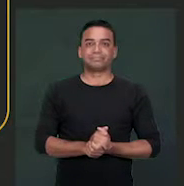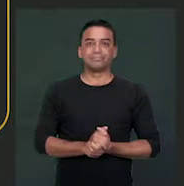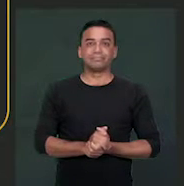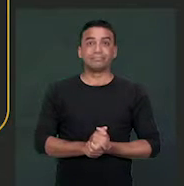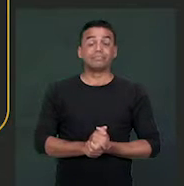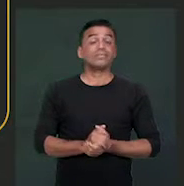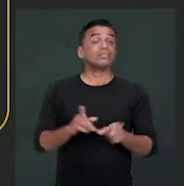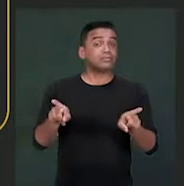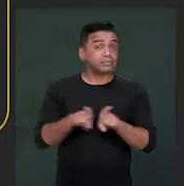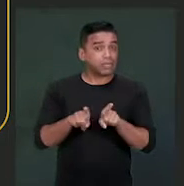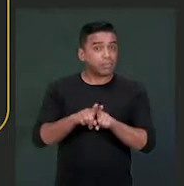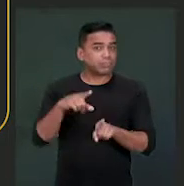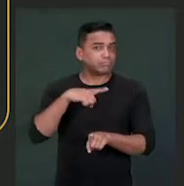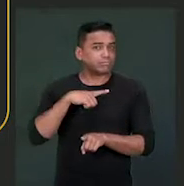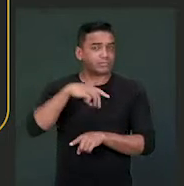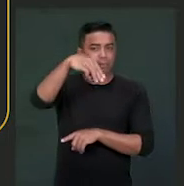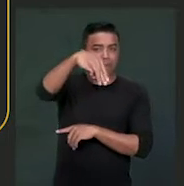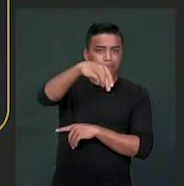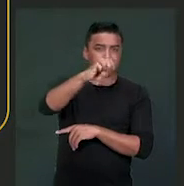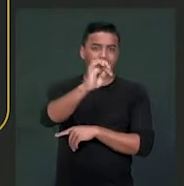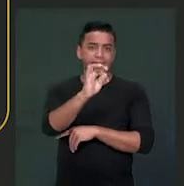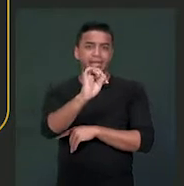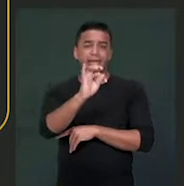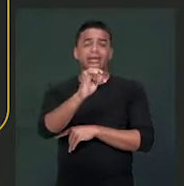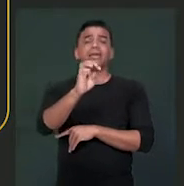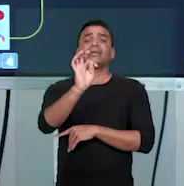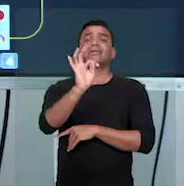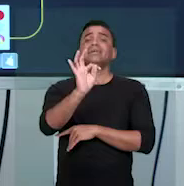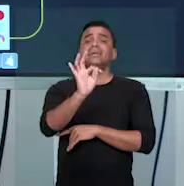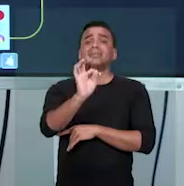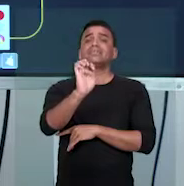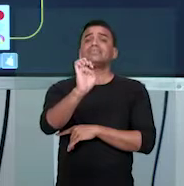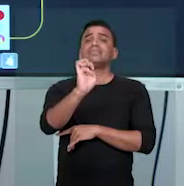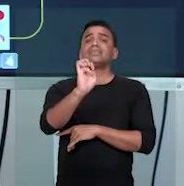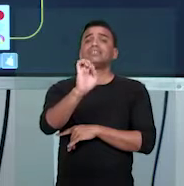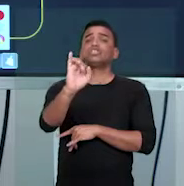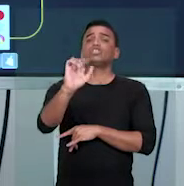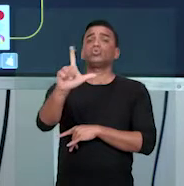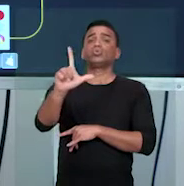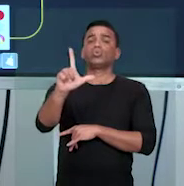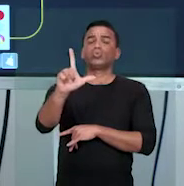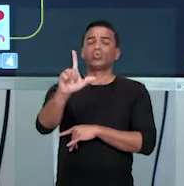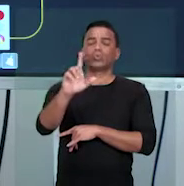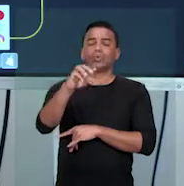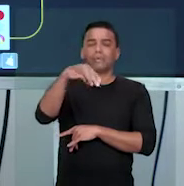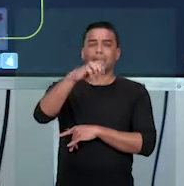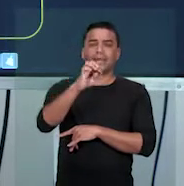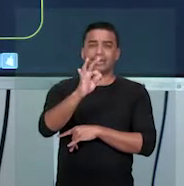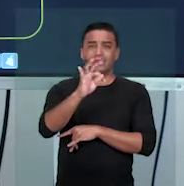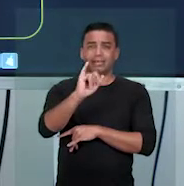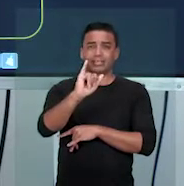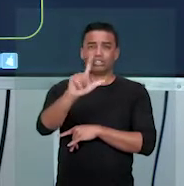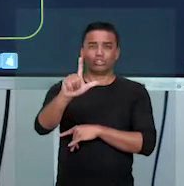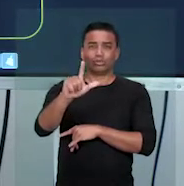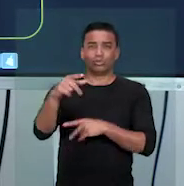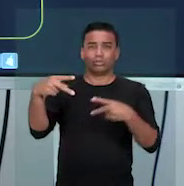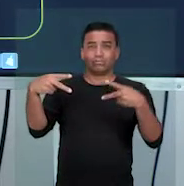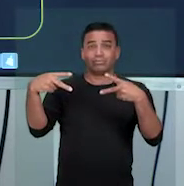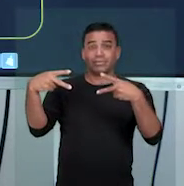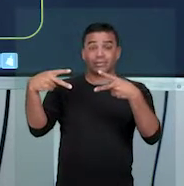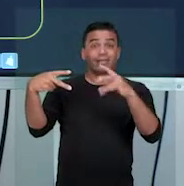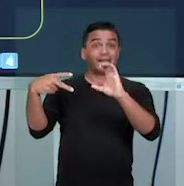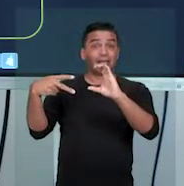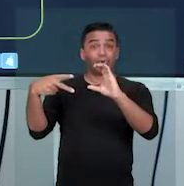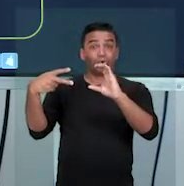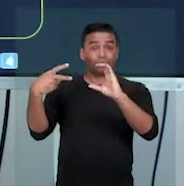E eu tenho um metil, que é um CH3, ligado ao carbono 2. Então, aqui